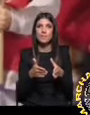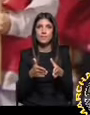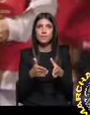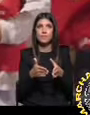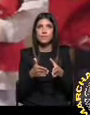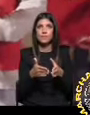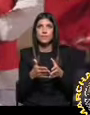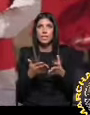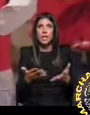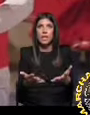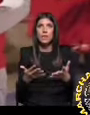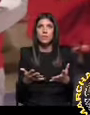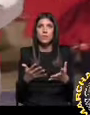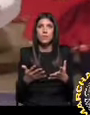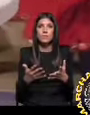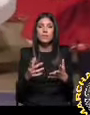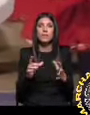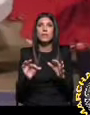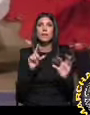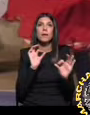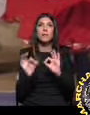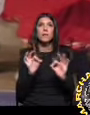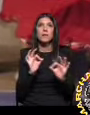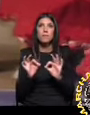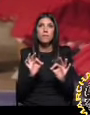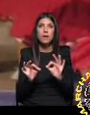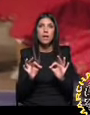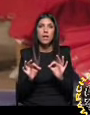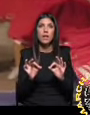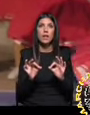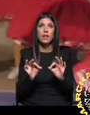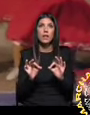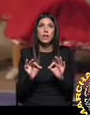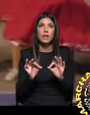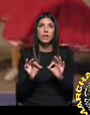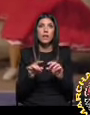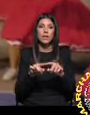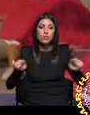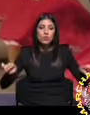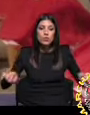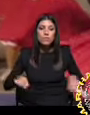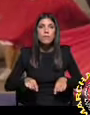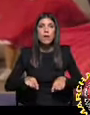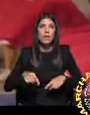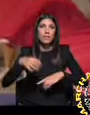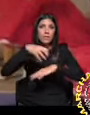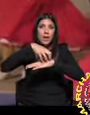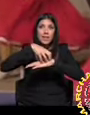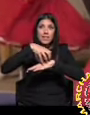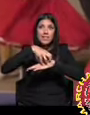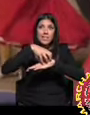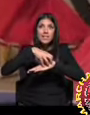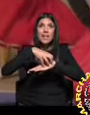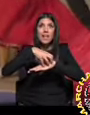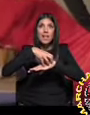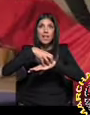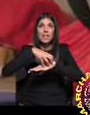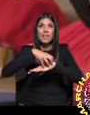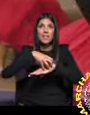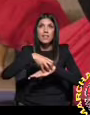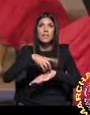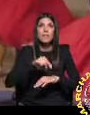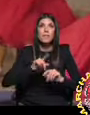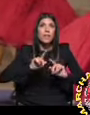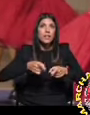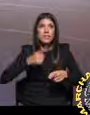Neste momento também estamos aqui a preparar um espaço para termos um espaço para a nossa sede e daí dar início a